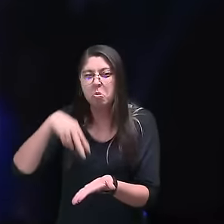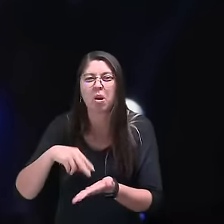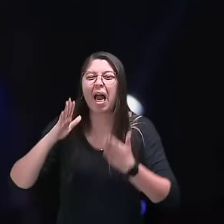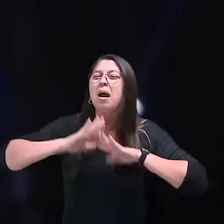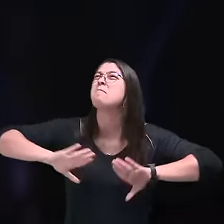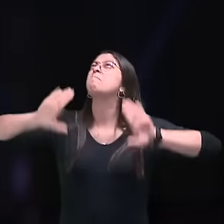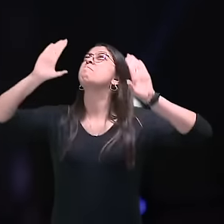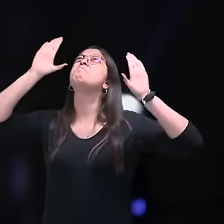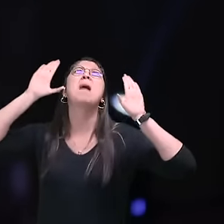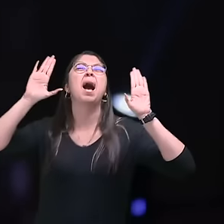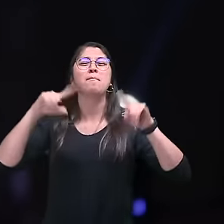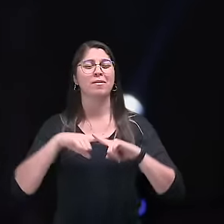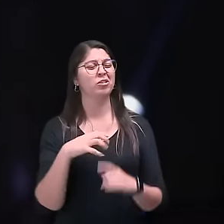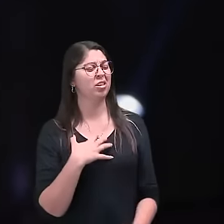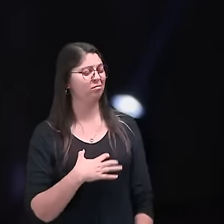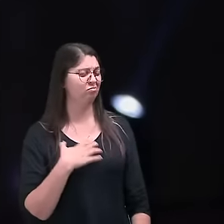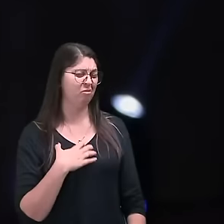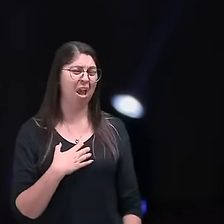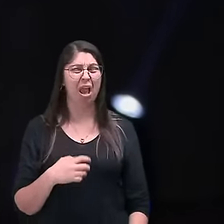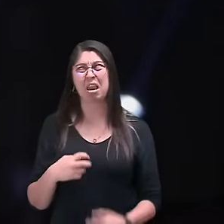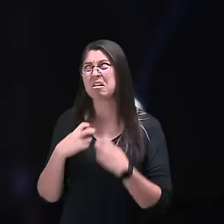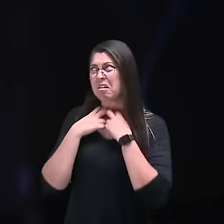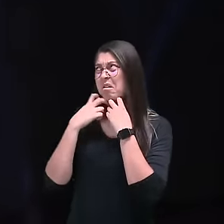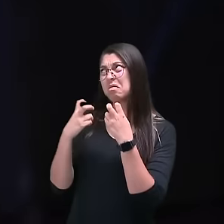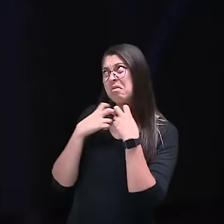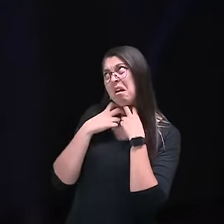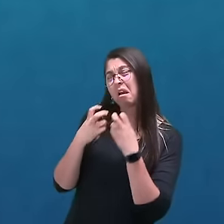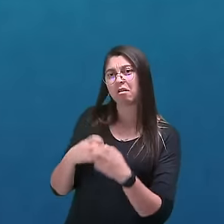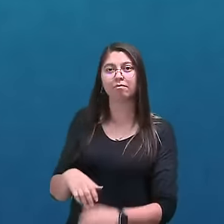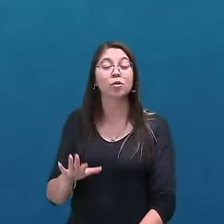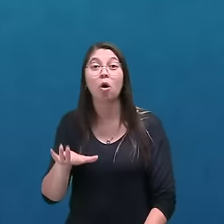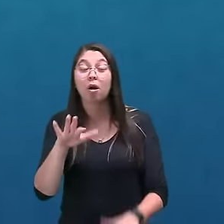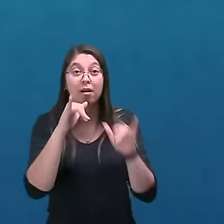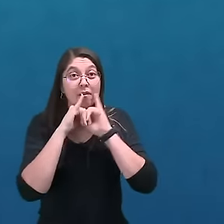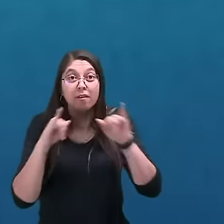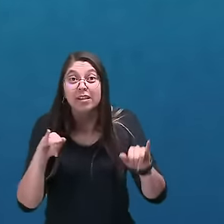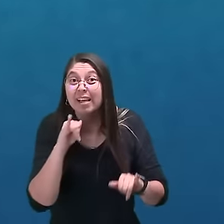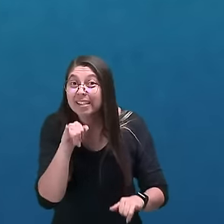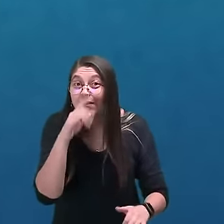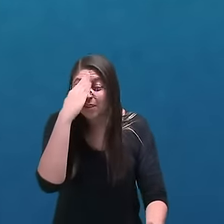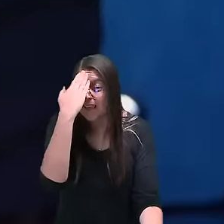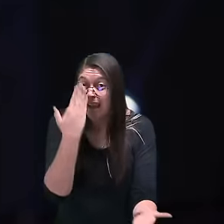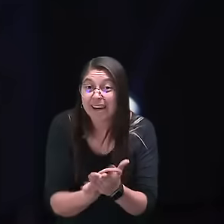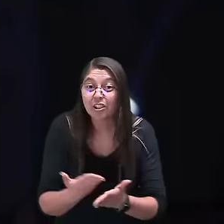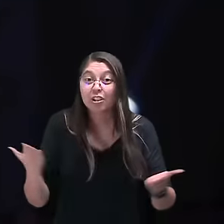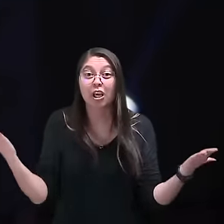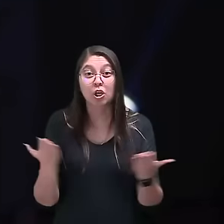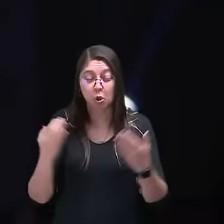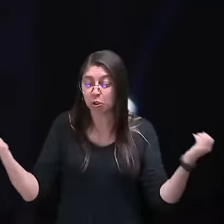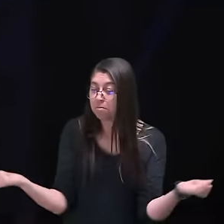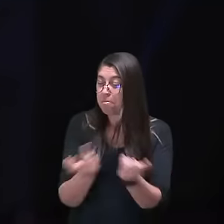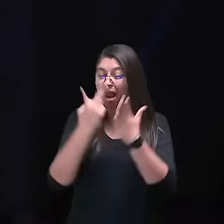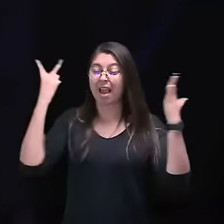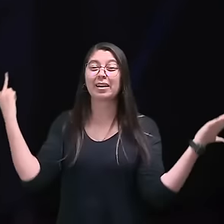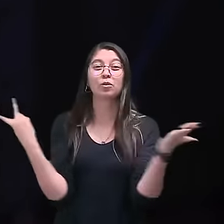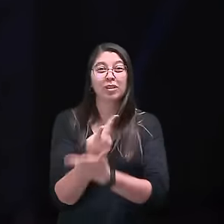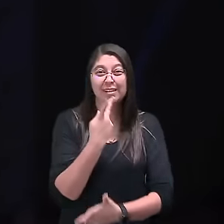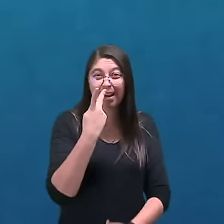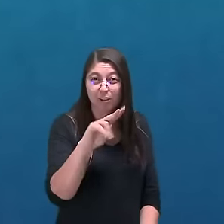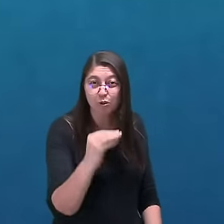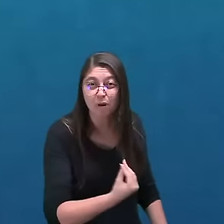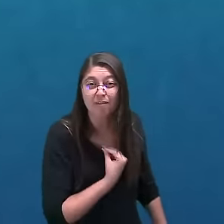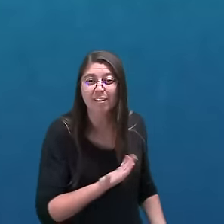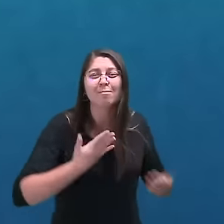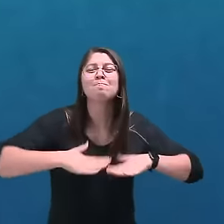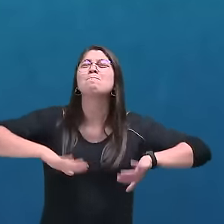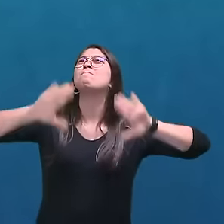mão, fica incomodado porque alguém está gritando. Te vou falar algo: se você acredita que hoje você vai com o milagre na sua mão, ou levanta